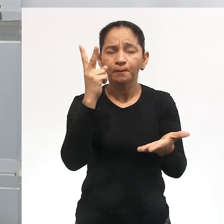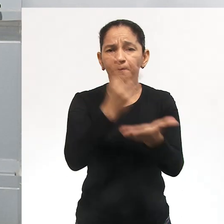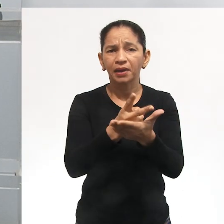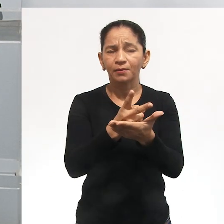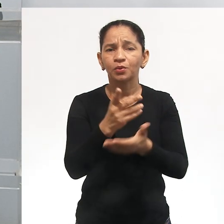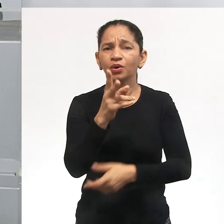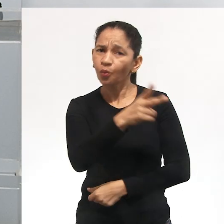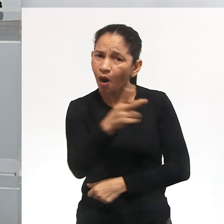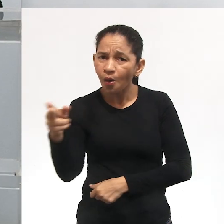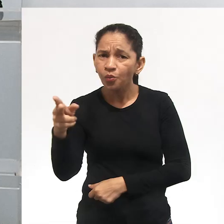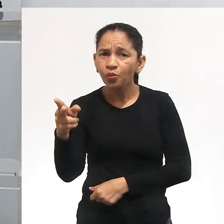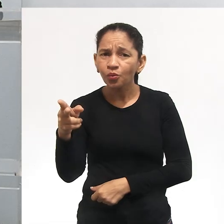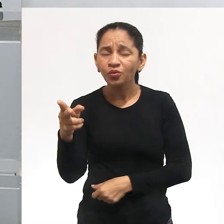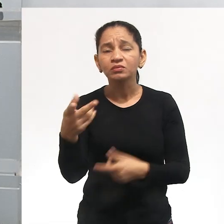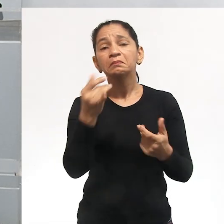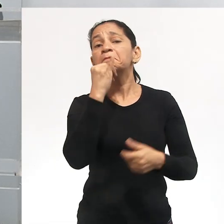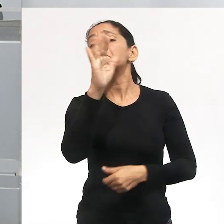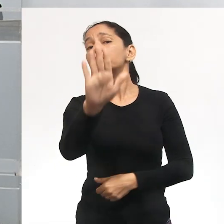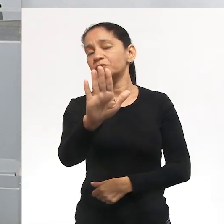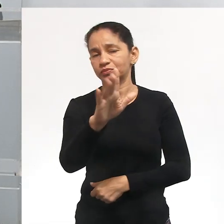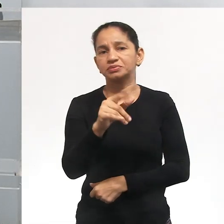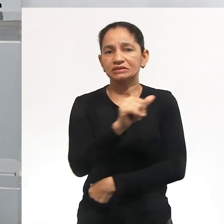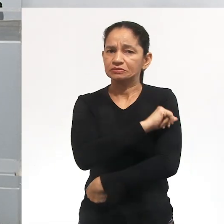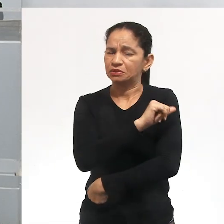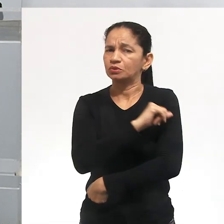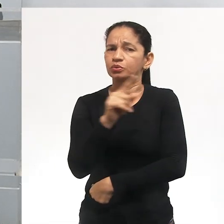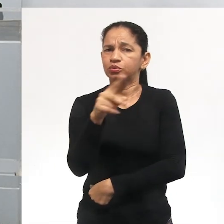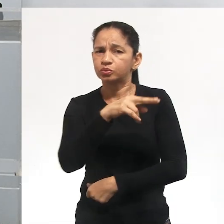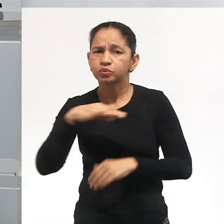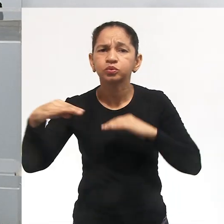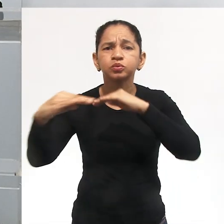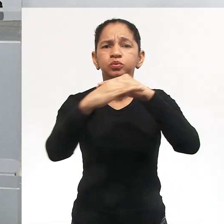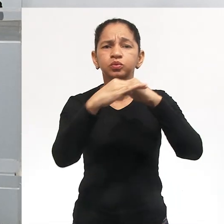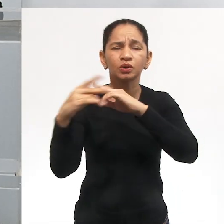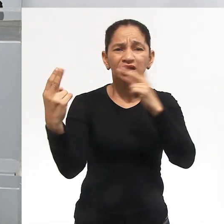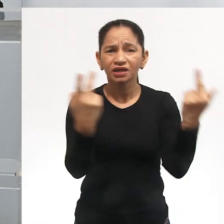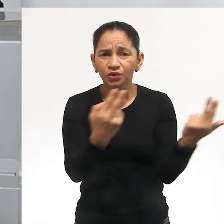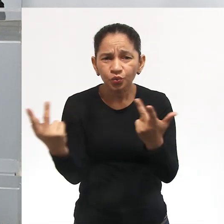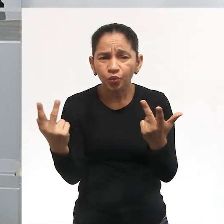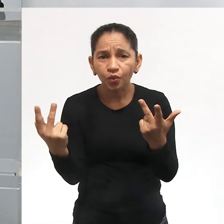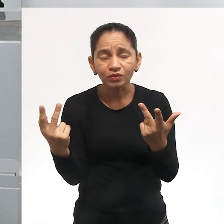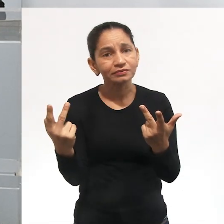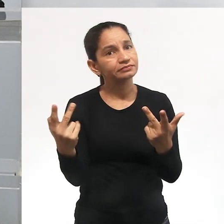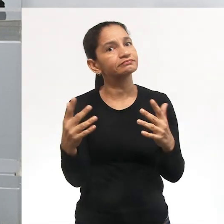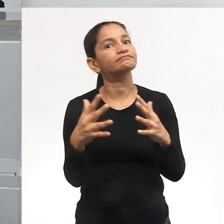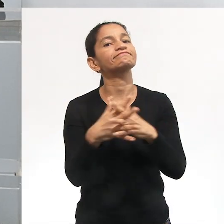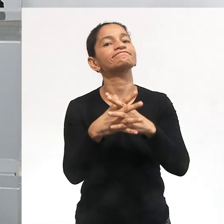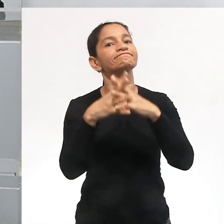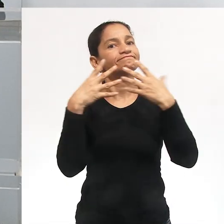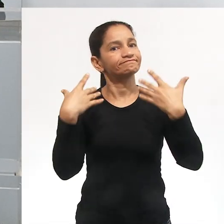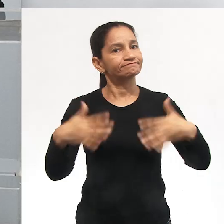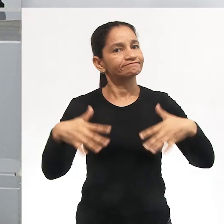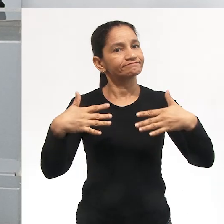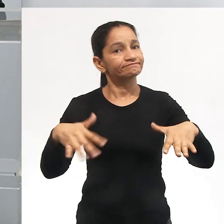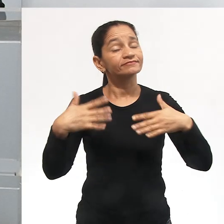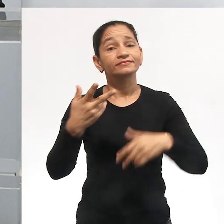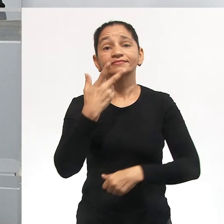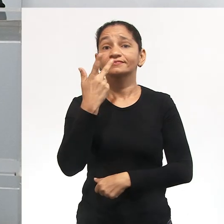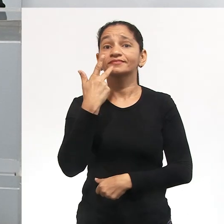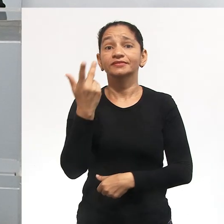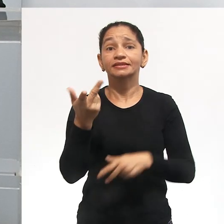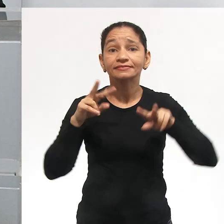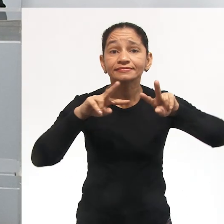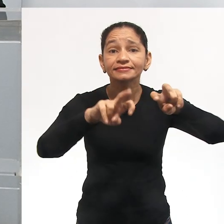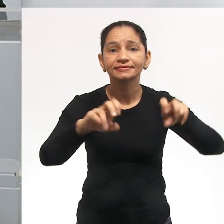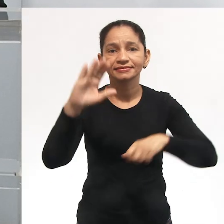uma carta na manga que o professor vai ensinar e todos vão aprender? Olha a complexidade aí do que nós